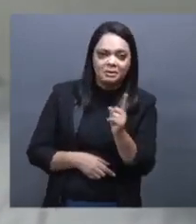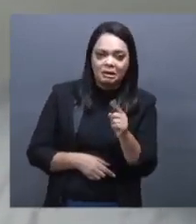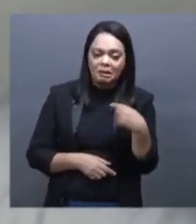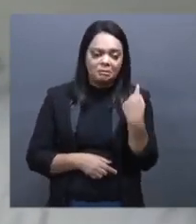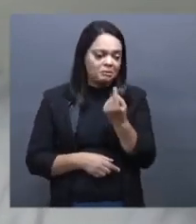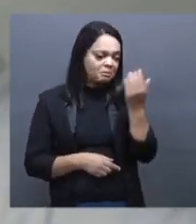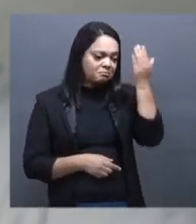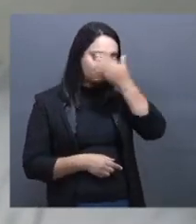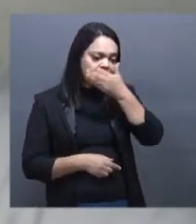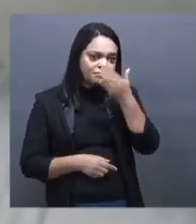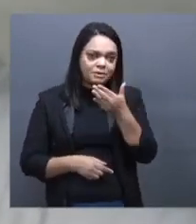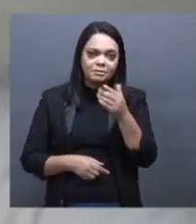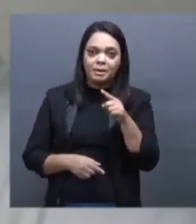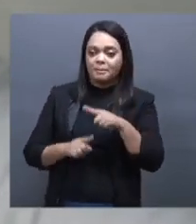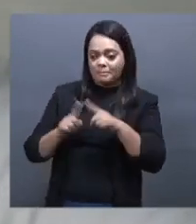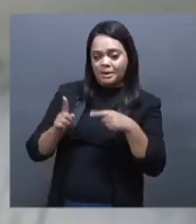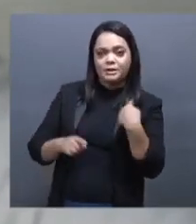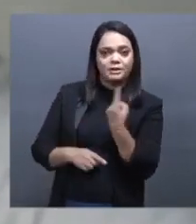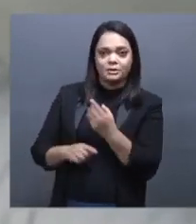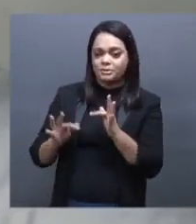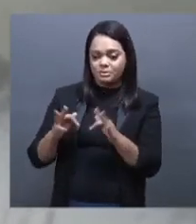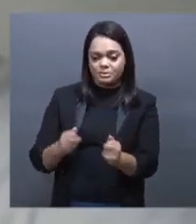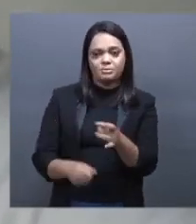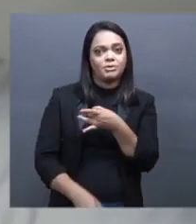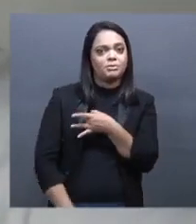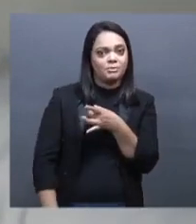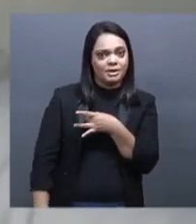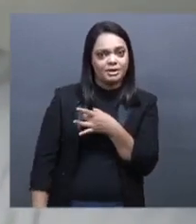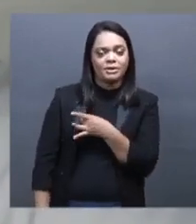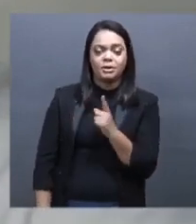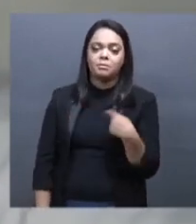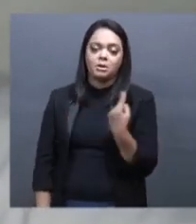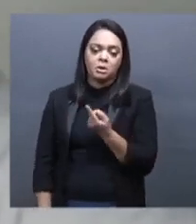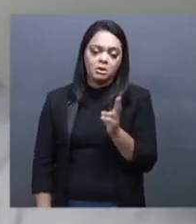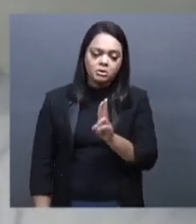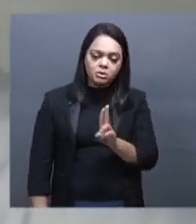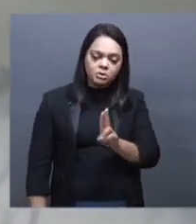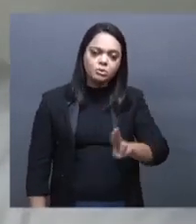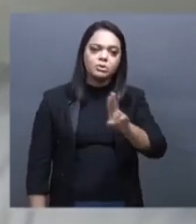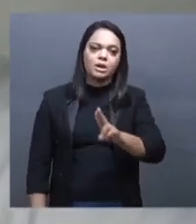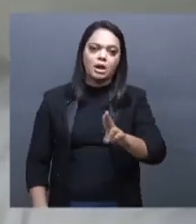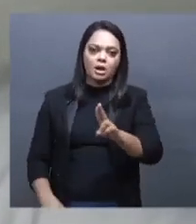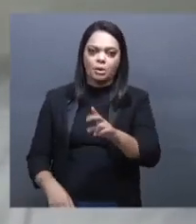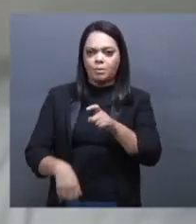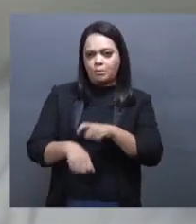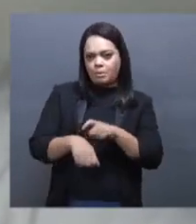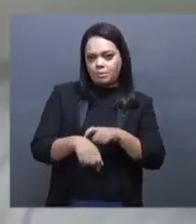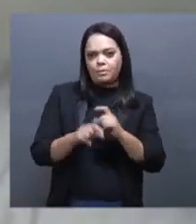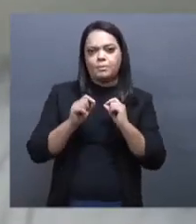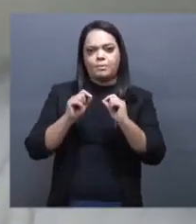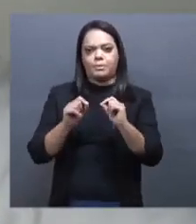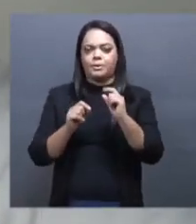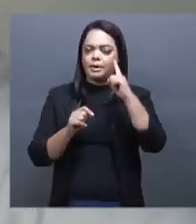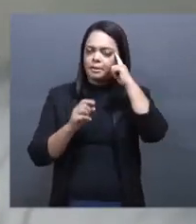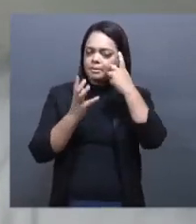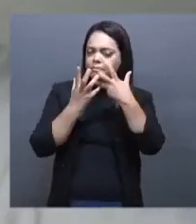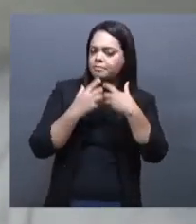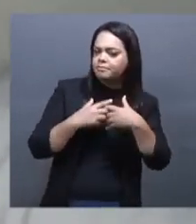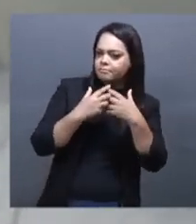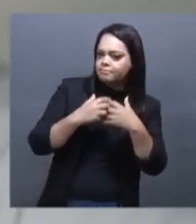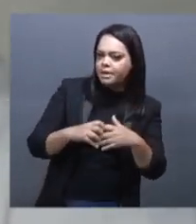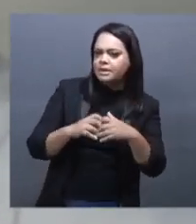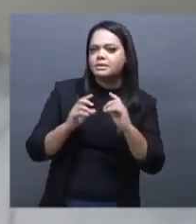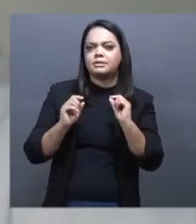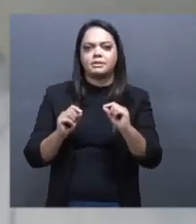enxergar, e todo mundo está com medo, né? Mas podemos utilizar esse momento para refletir,